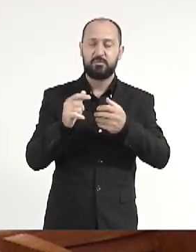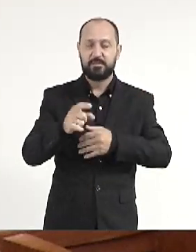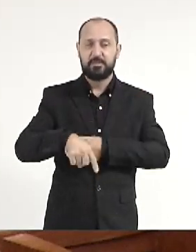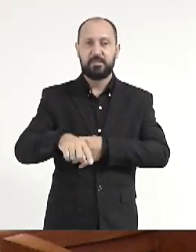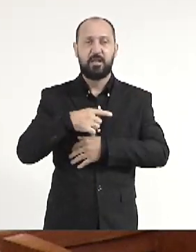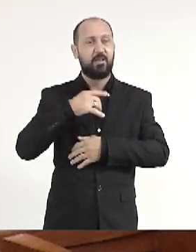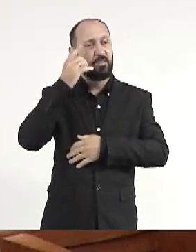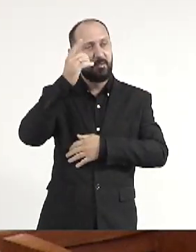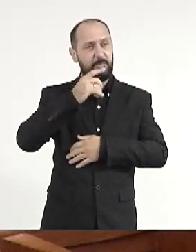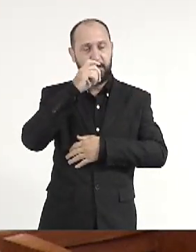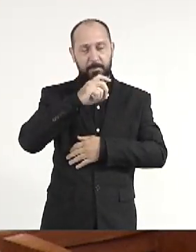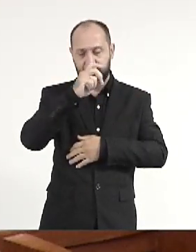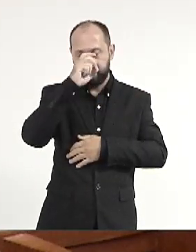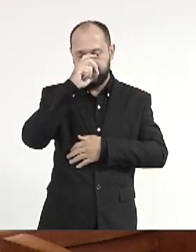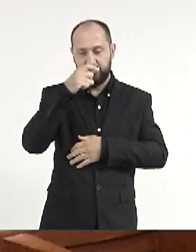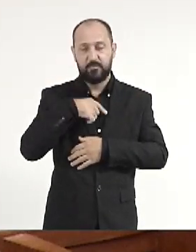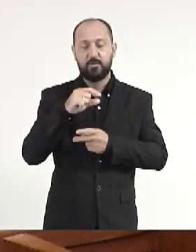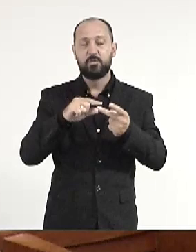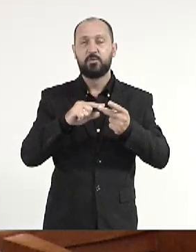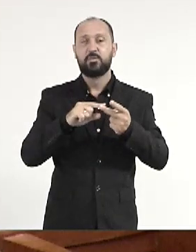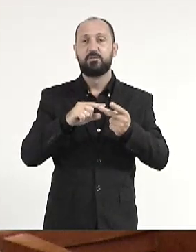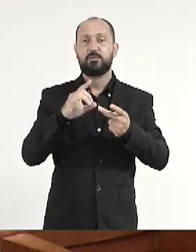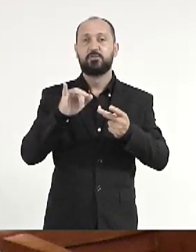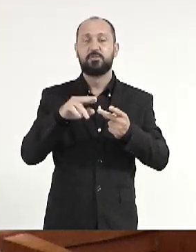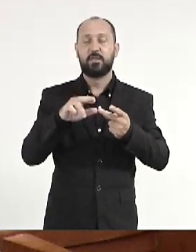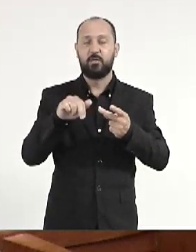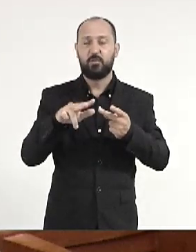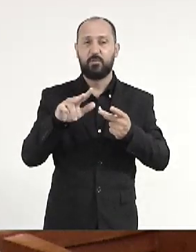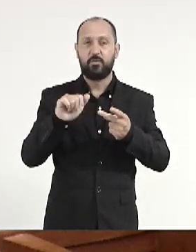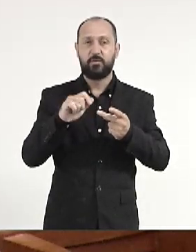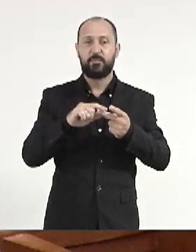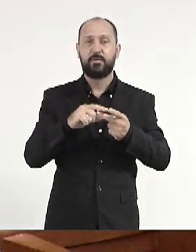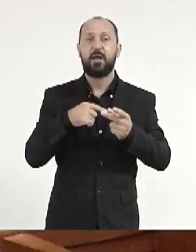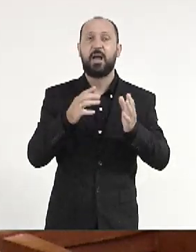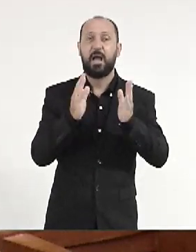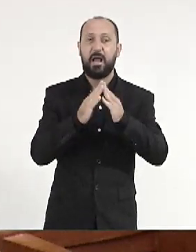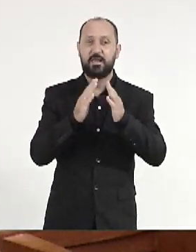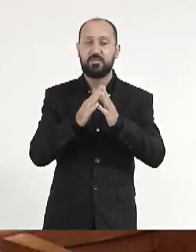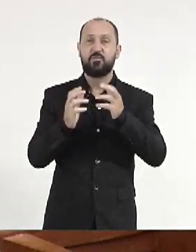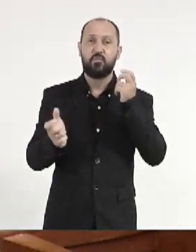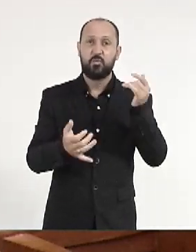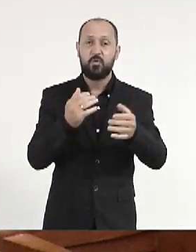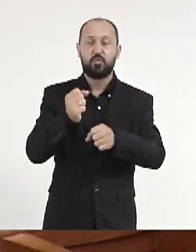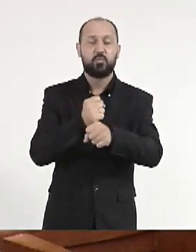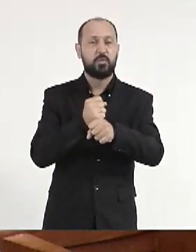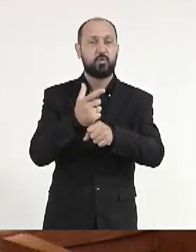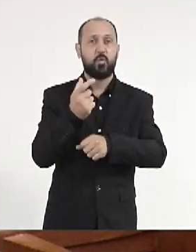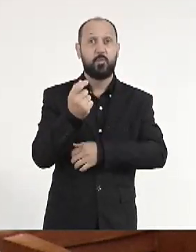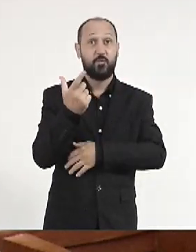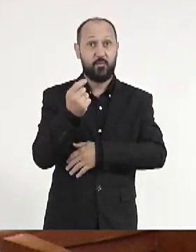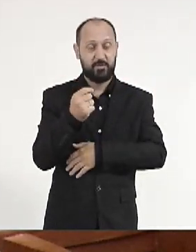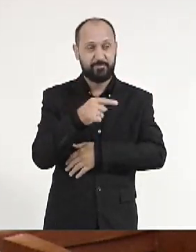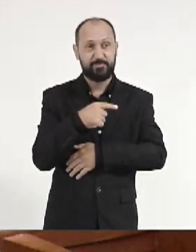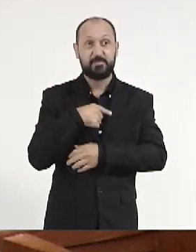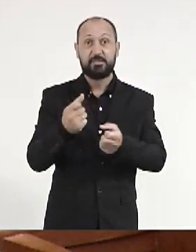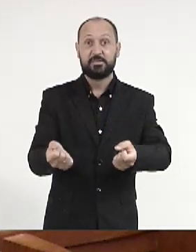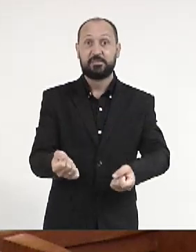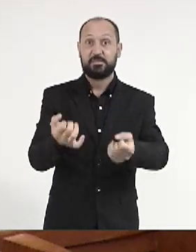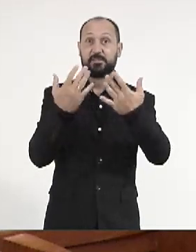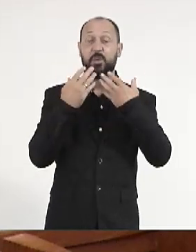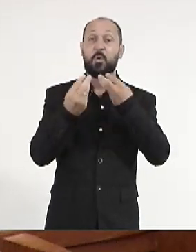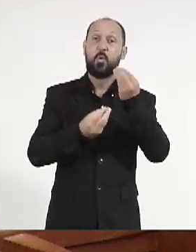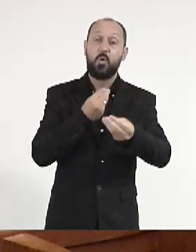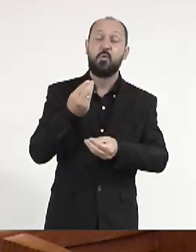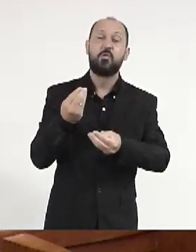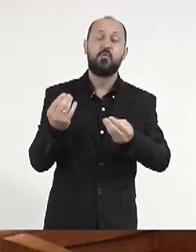deputado Zeca, visitei a dona Dinalva e o seu Caetano. A casa deles foi queimada no ano de 2020. E eles relataram como o